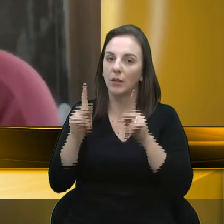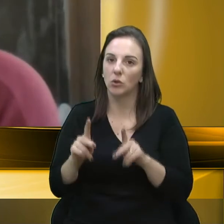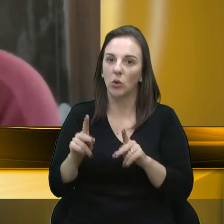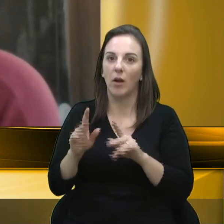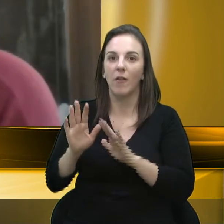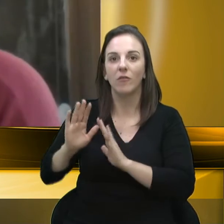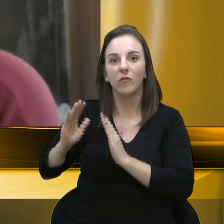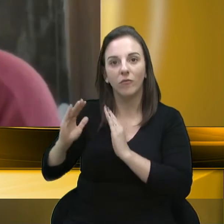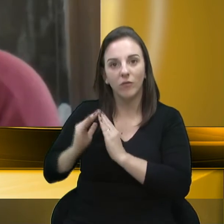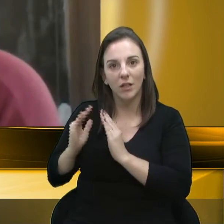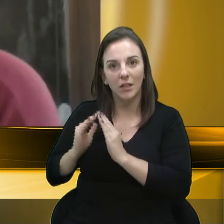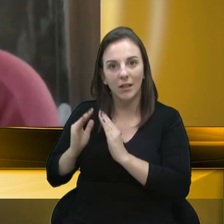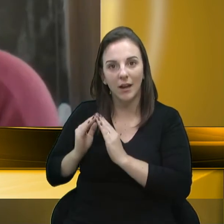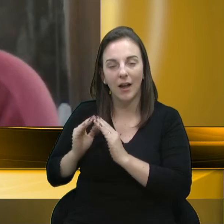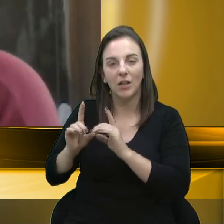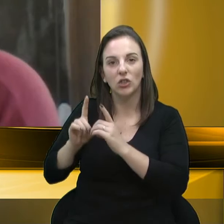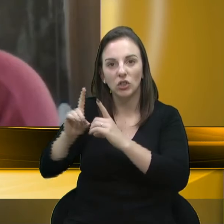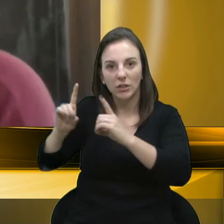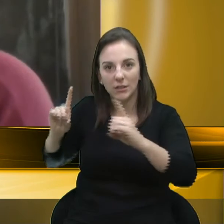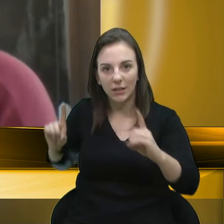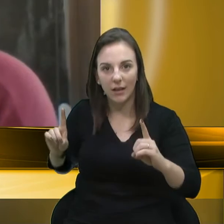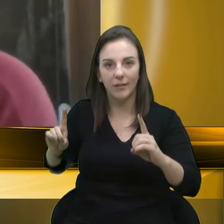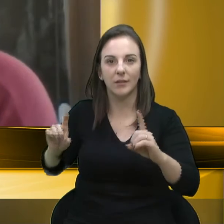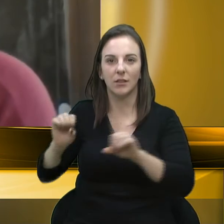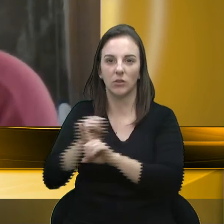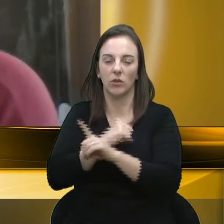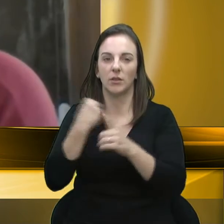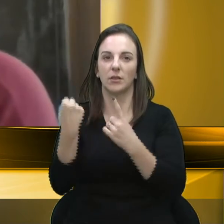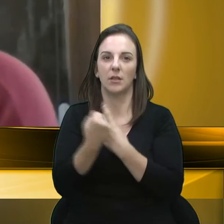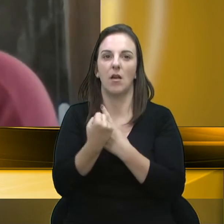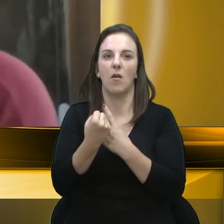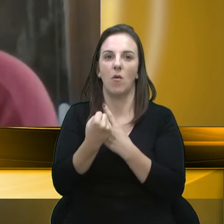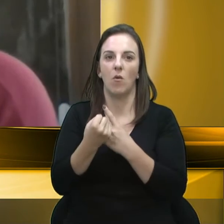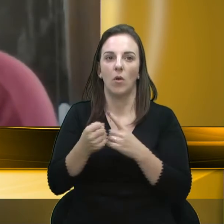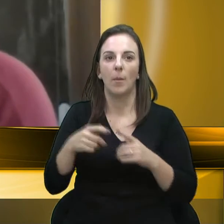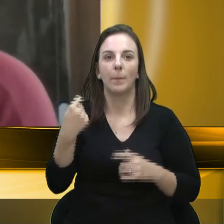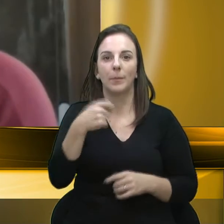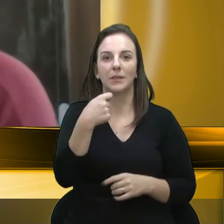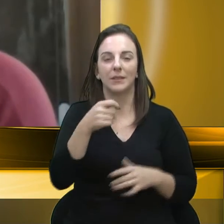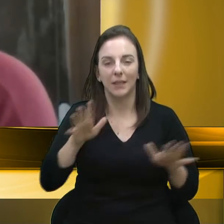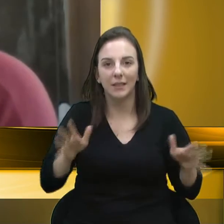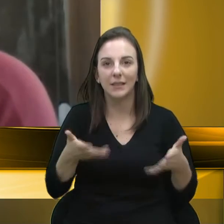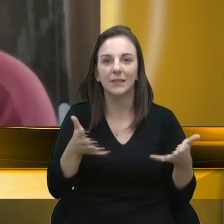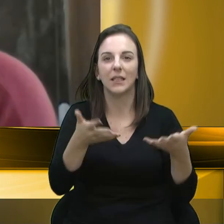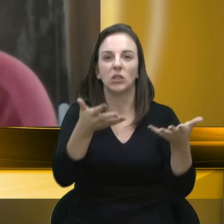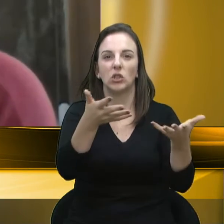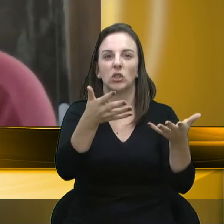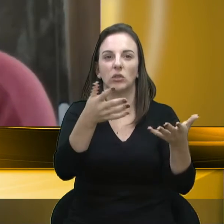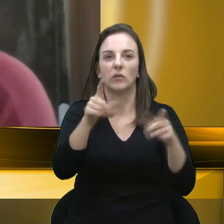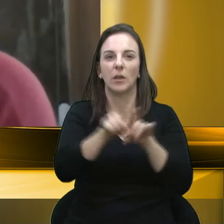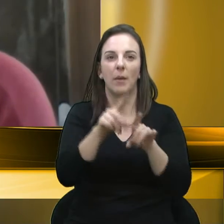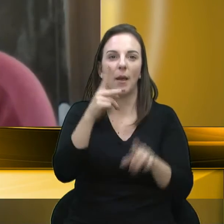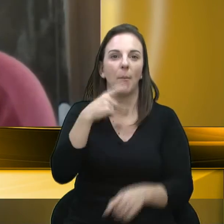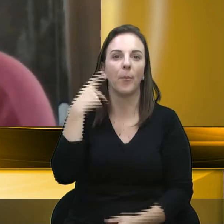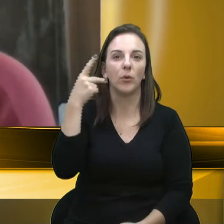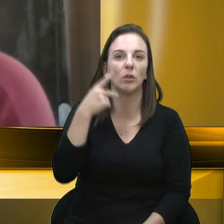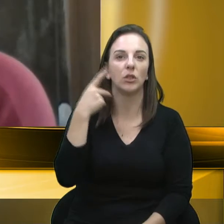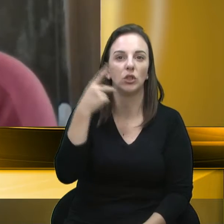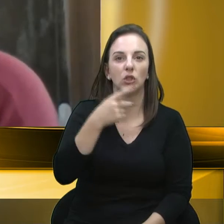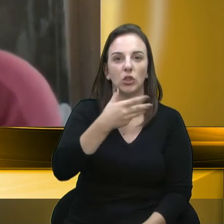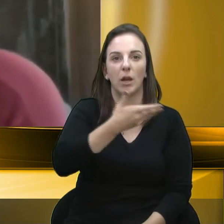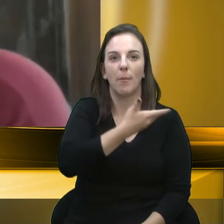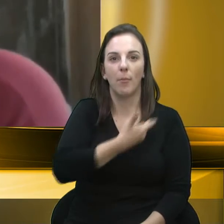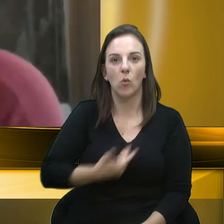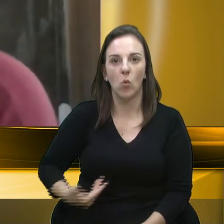é essencial a introdução de incentivos e políticas públicas para o uso de máscaras mais eficientes, em